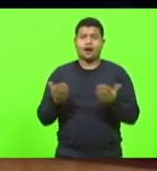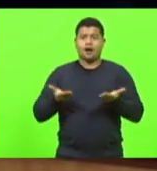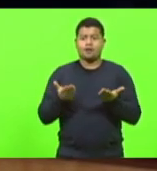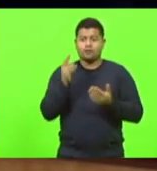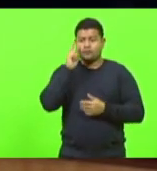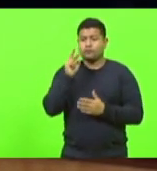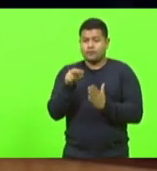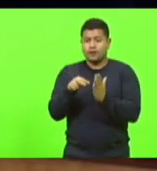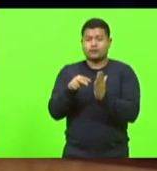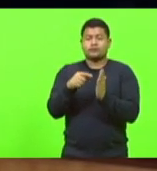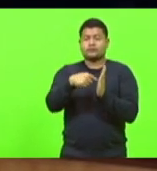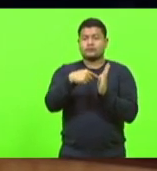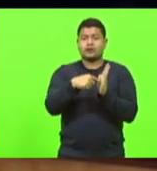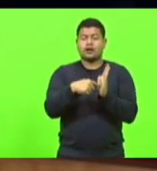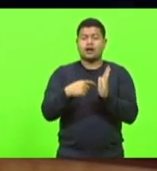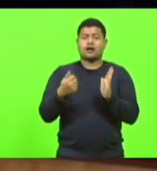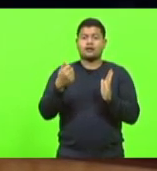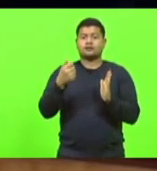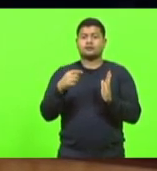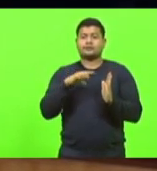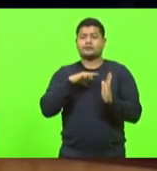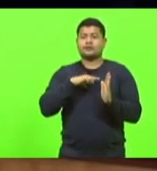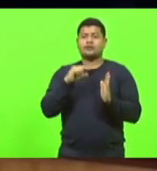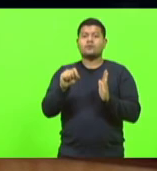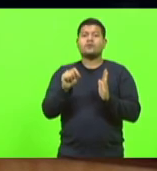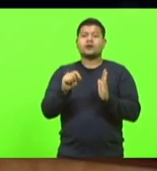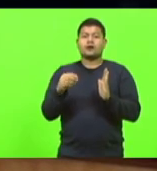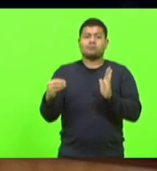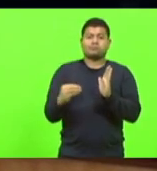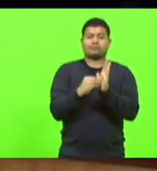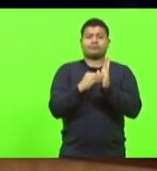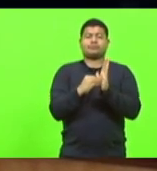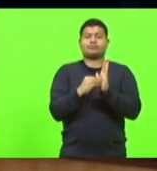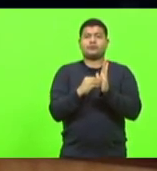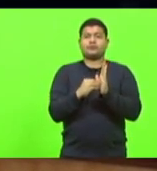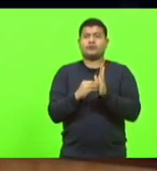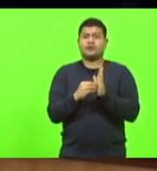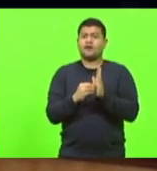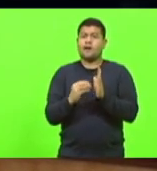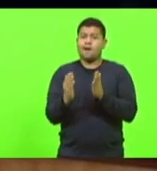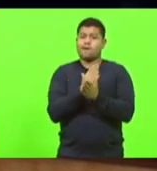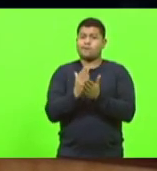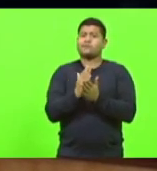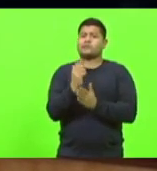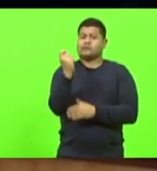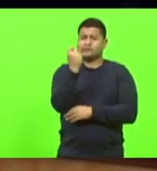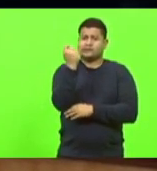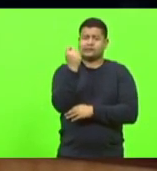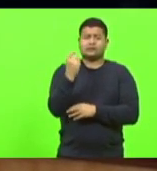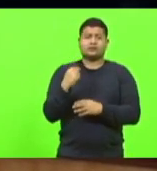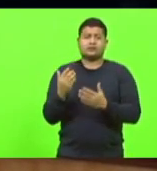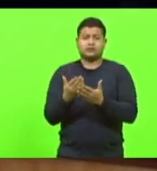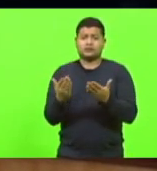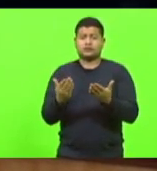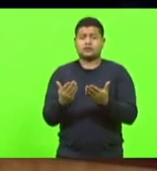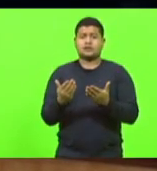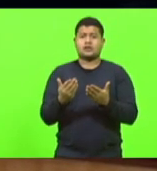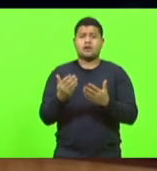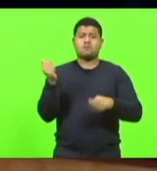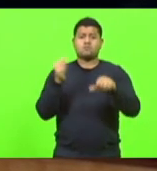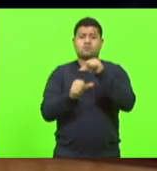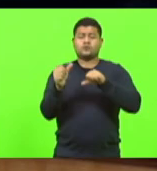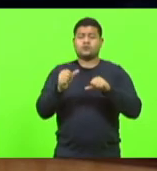que ela traz o ingrediente bastante Severo quando a gente trata de algumas mudanças substanciais